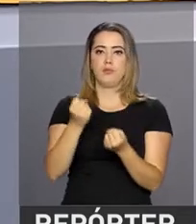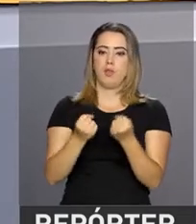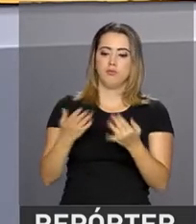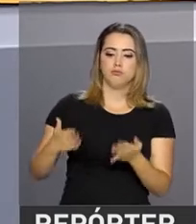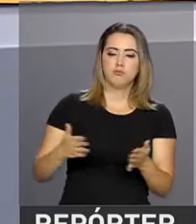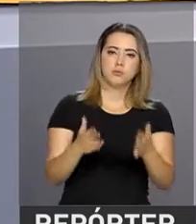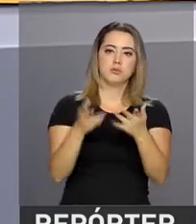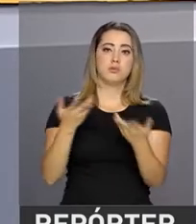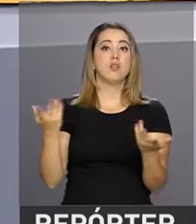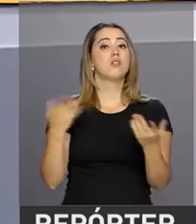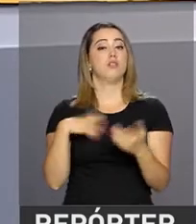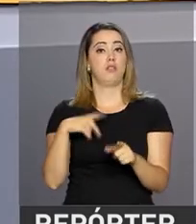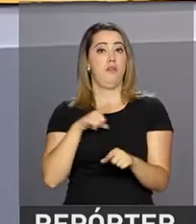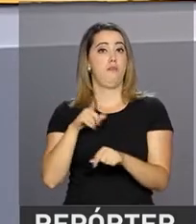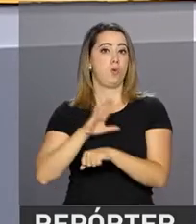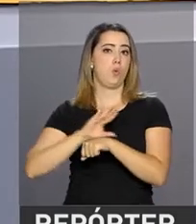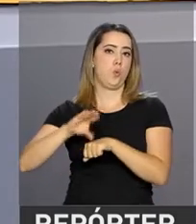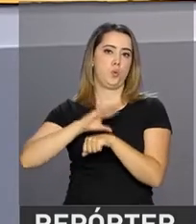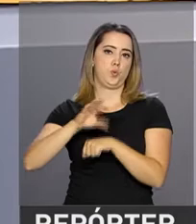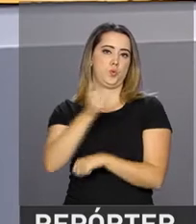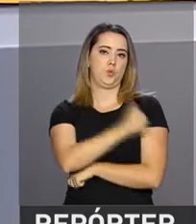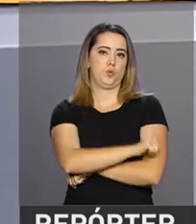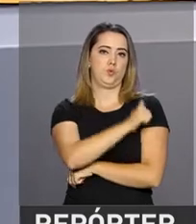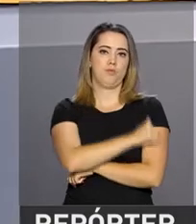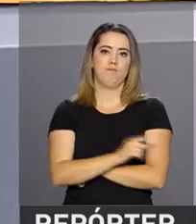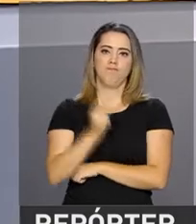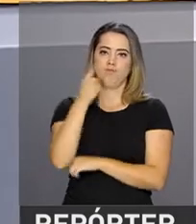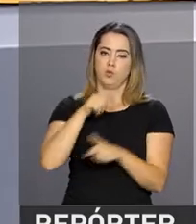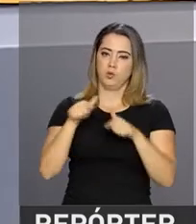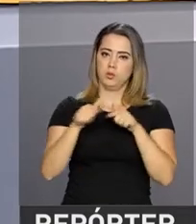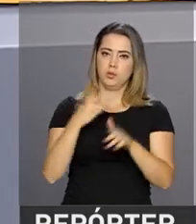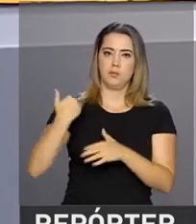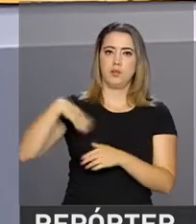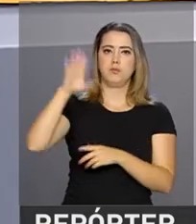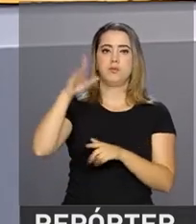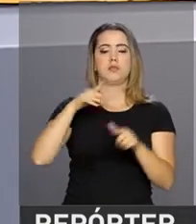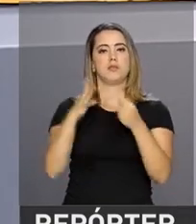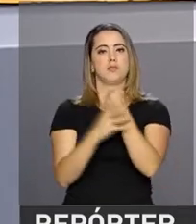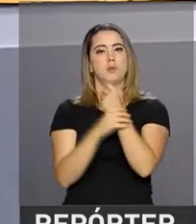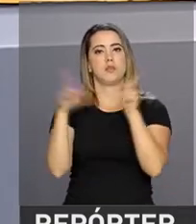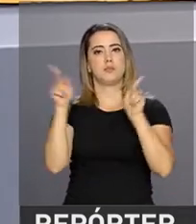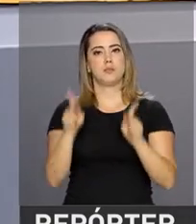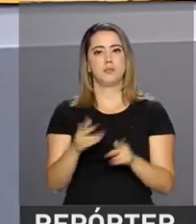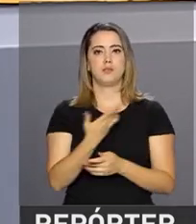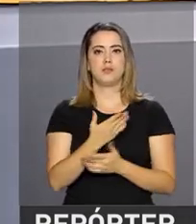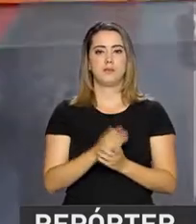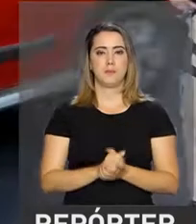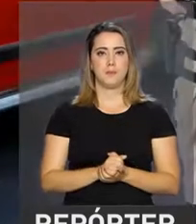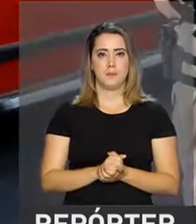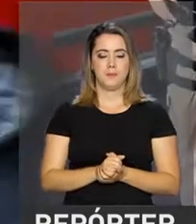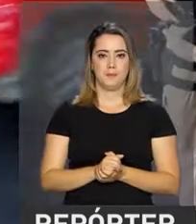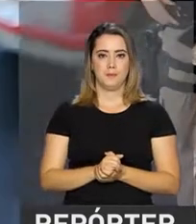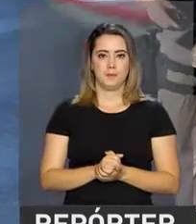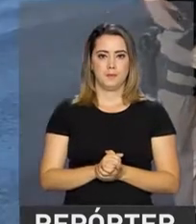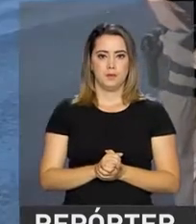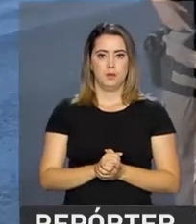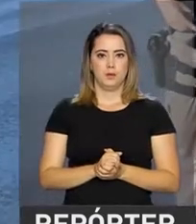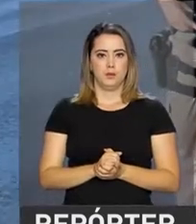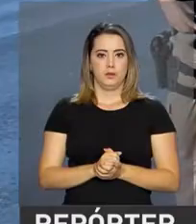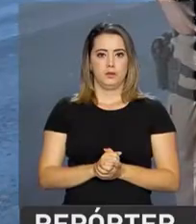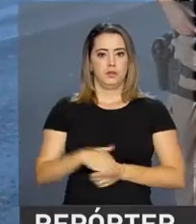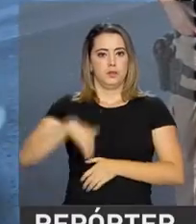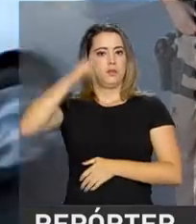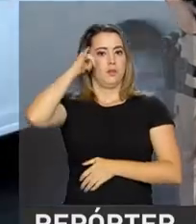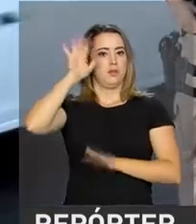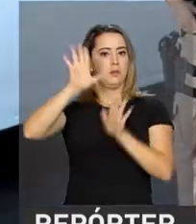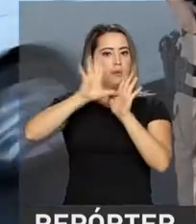participaram do curso realizado no Rio de Janeiro. Mais um passo na Operação Segurança e Paz. O combate